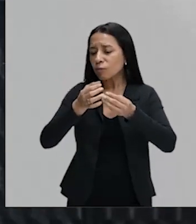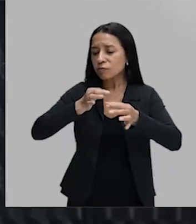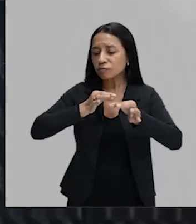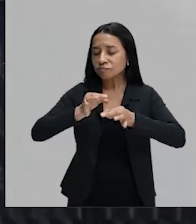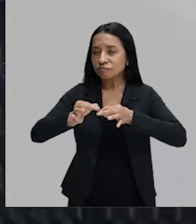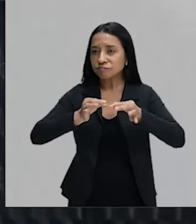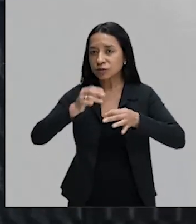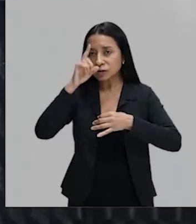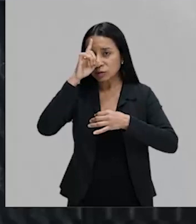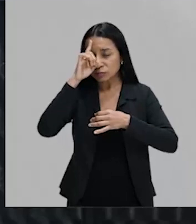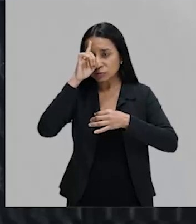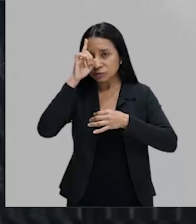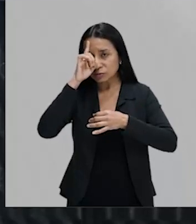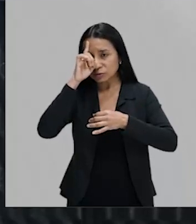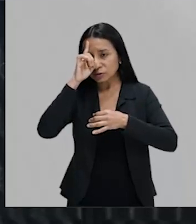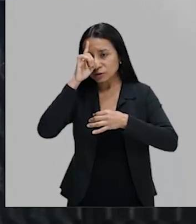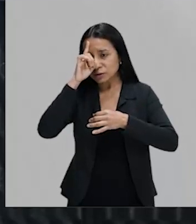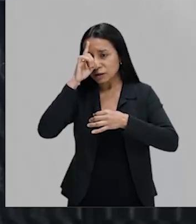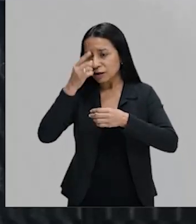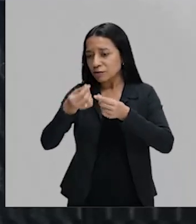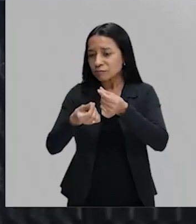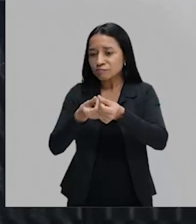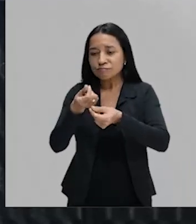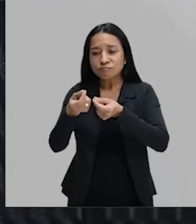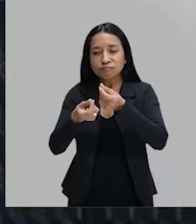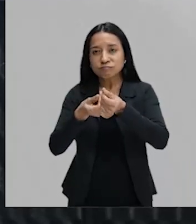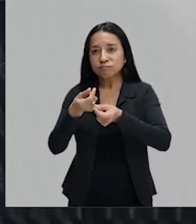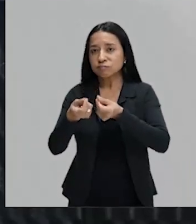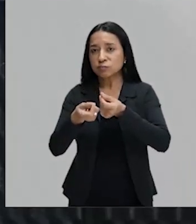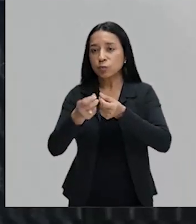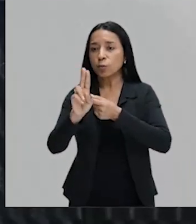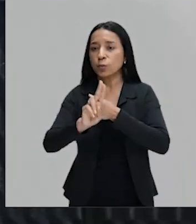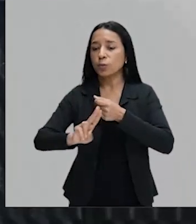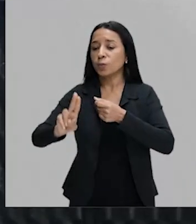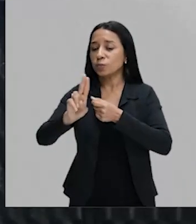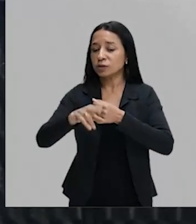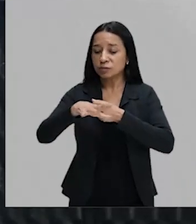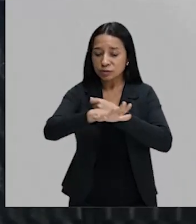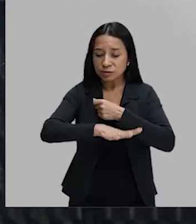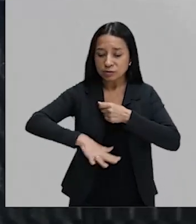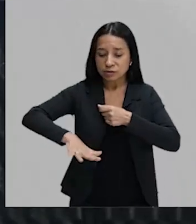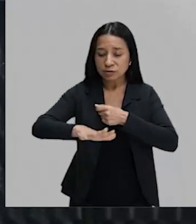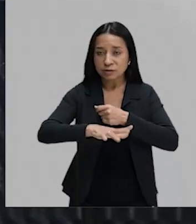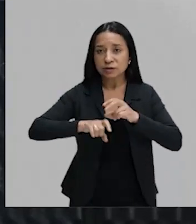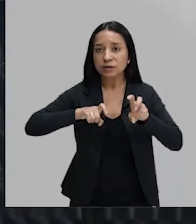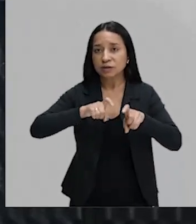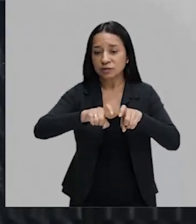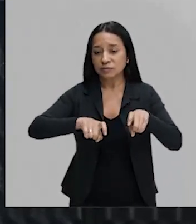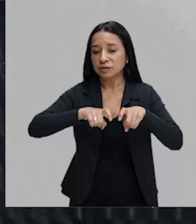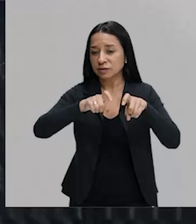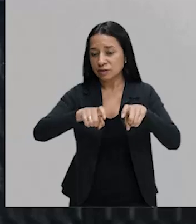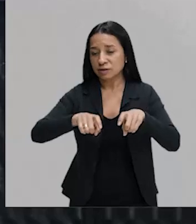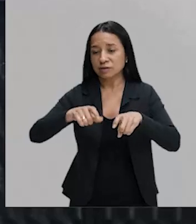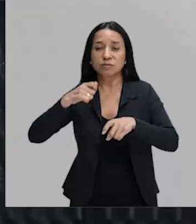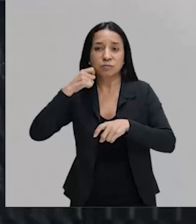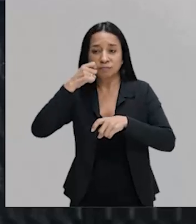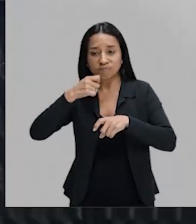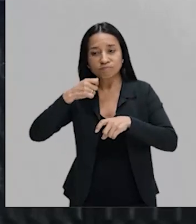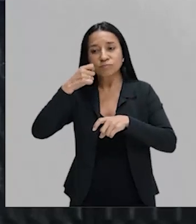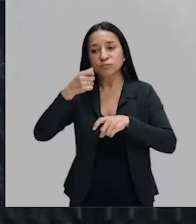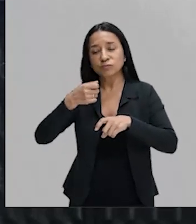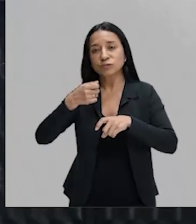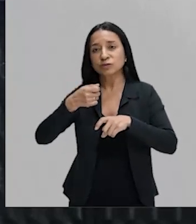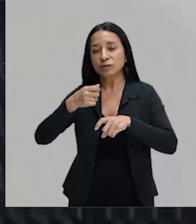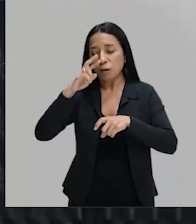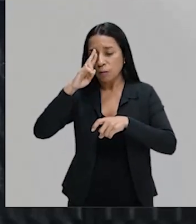dia os seus negócios, inclusive utilizando as suas fazendas para administrar os seus negócios,